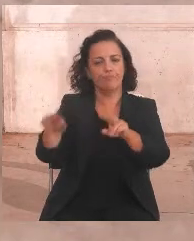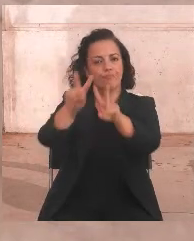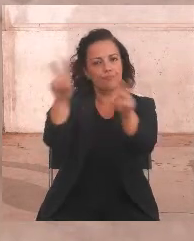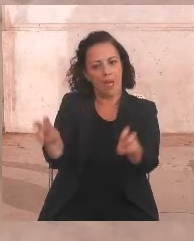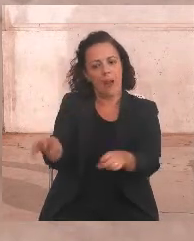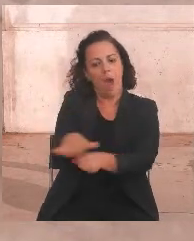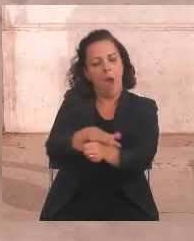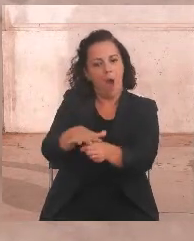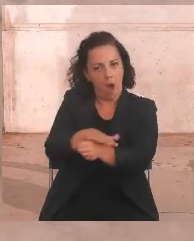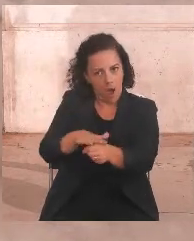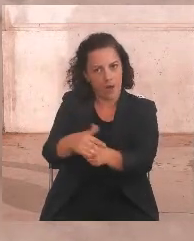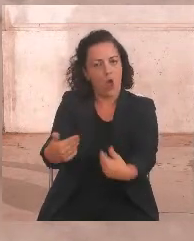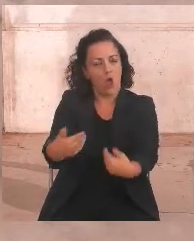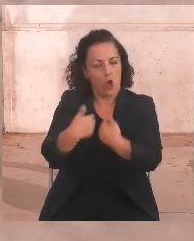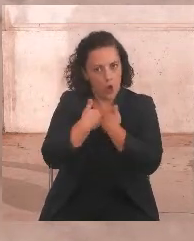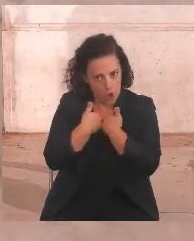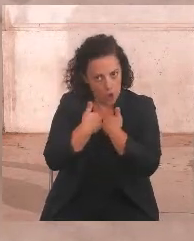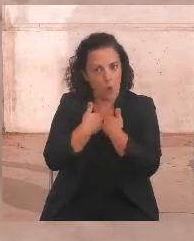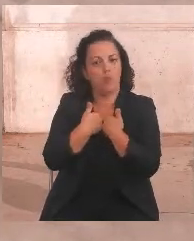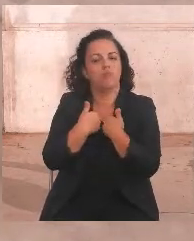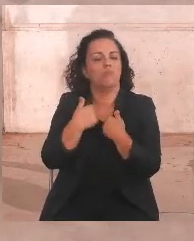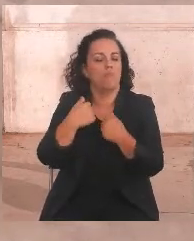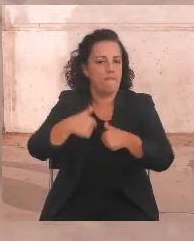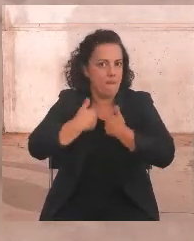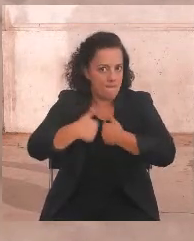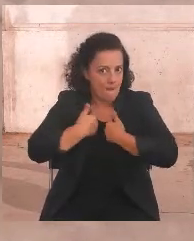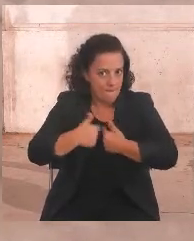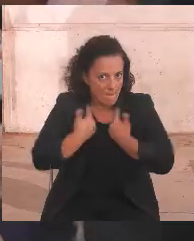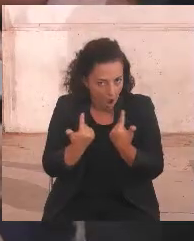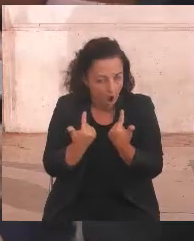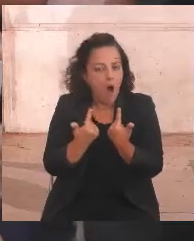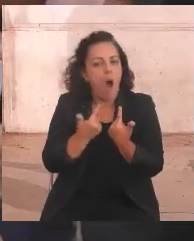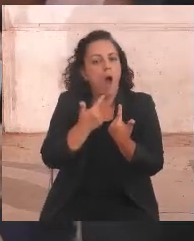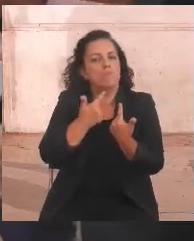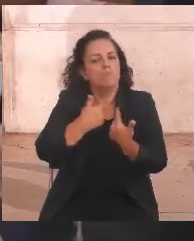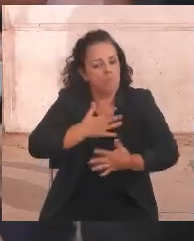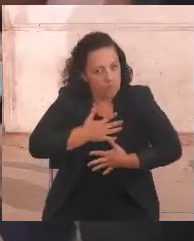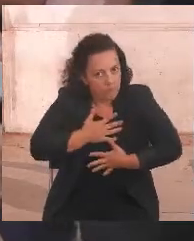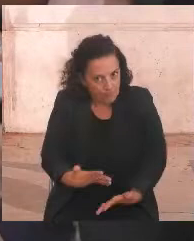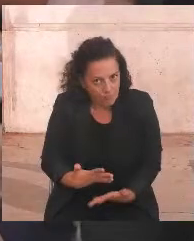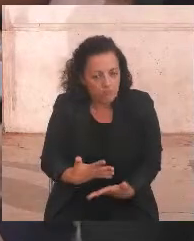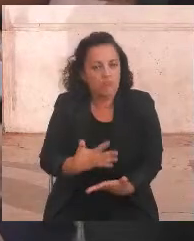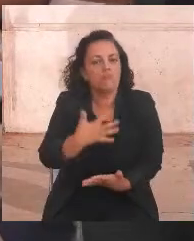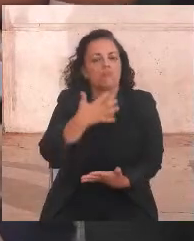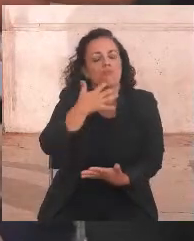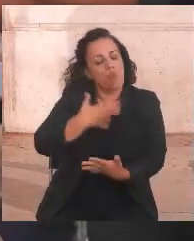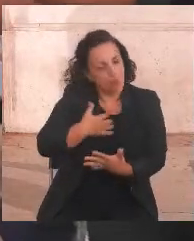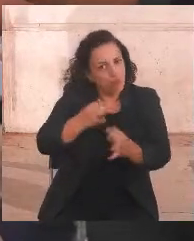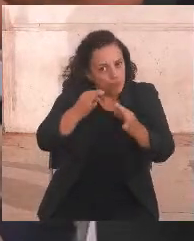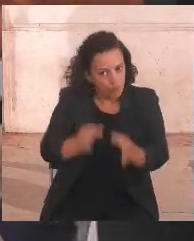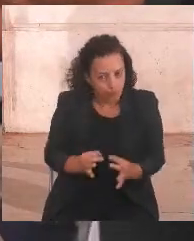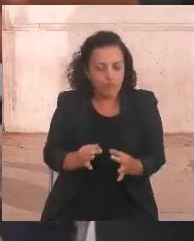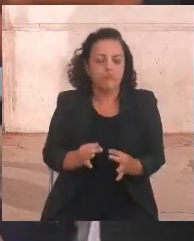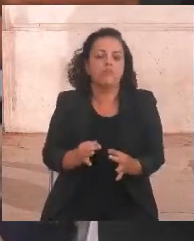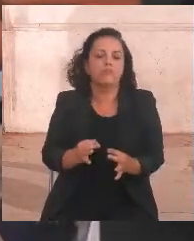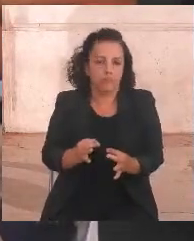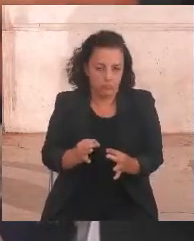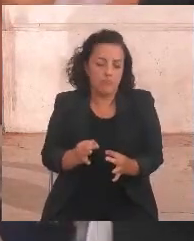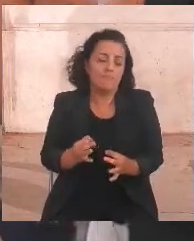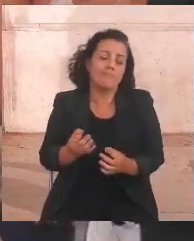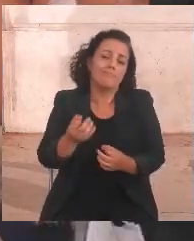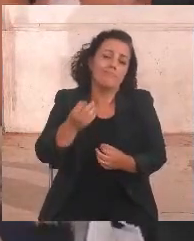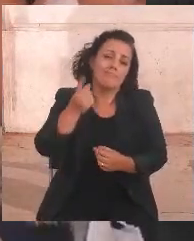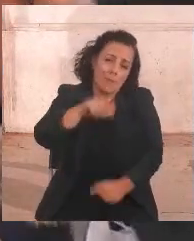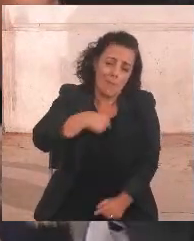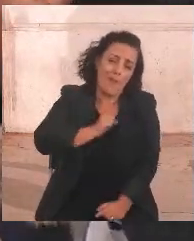pelouro e serei eu diretamente que o farei e farei com muito gosto, com muita honra e também com